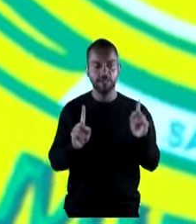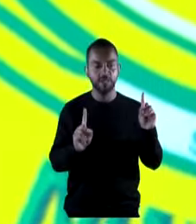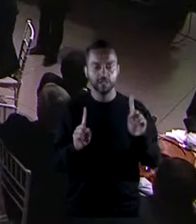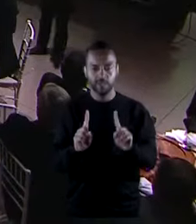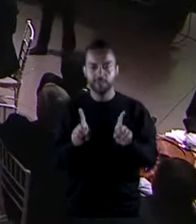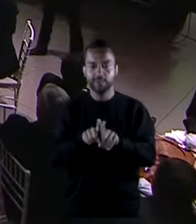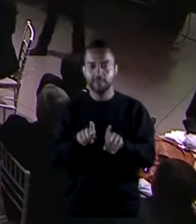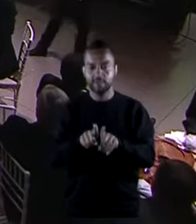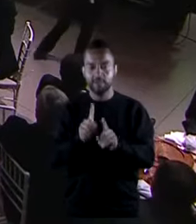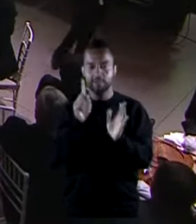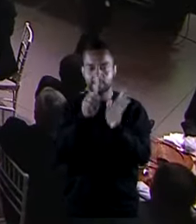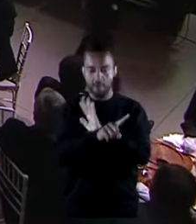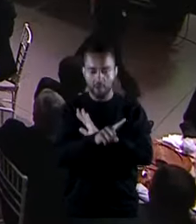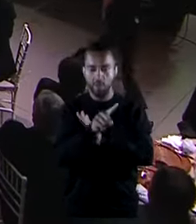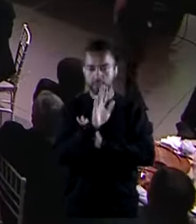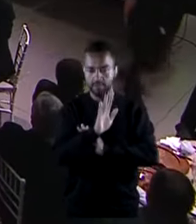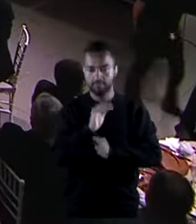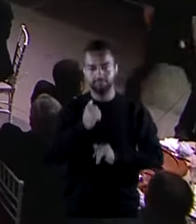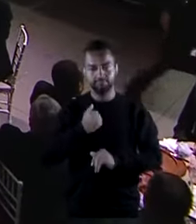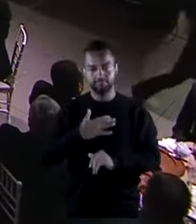Uma pergunta aqui para a nossa produção.